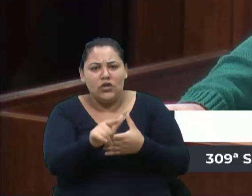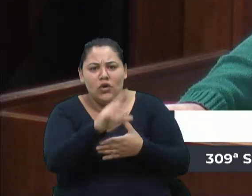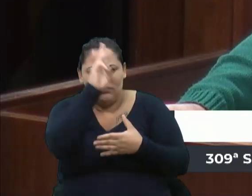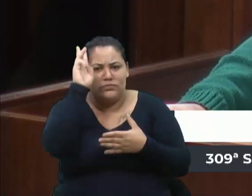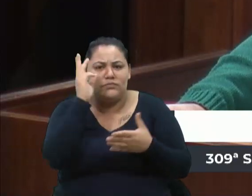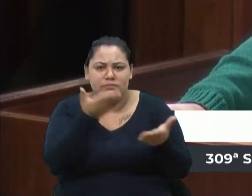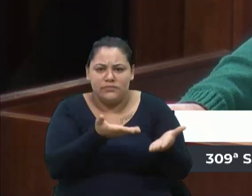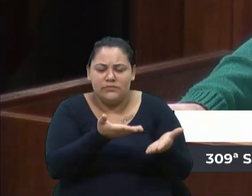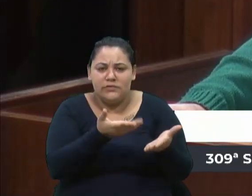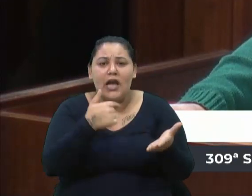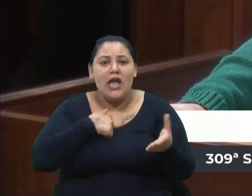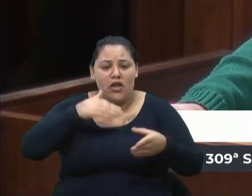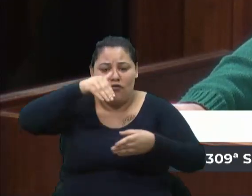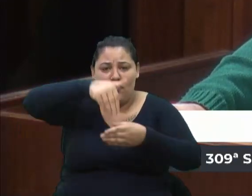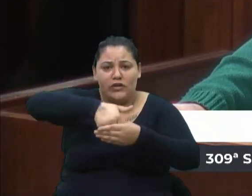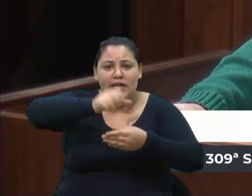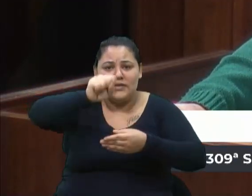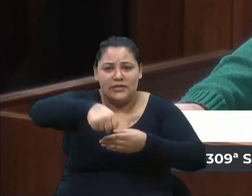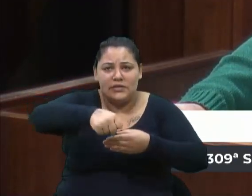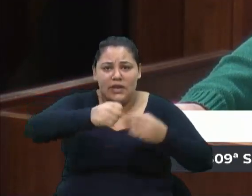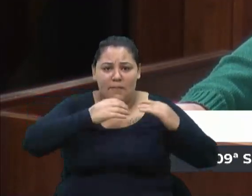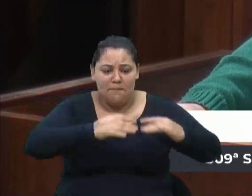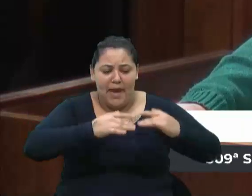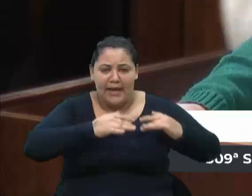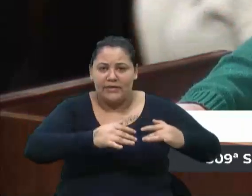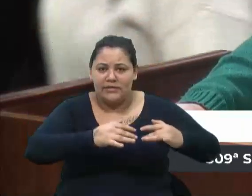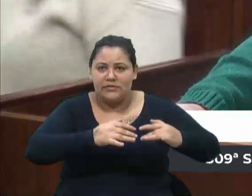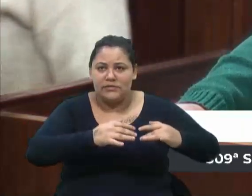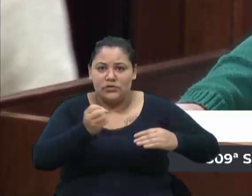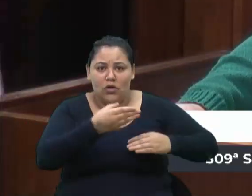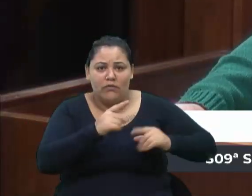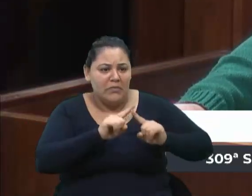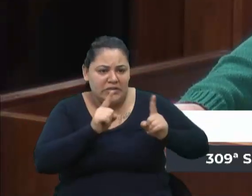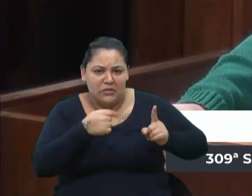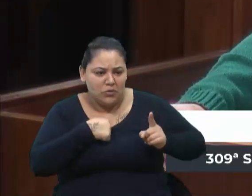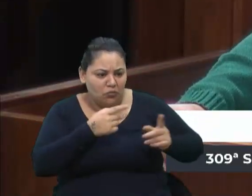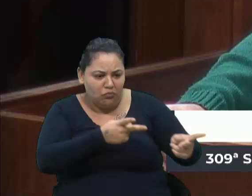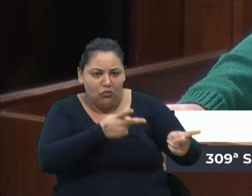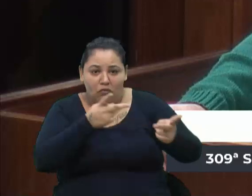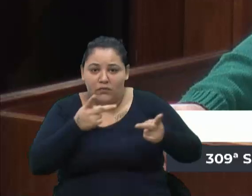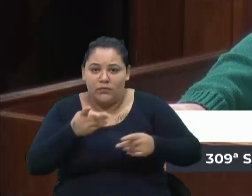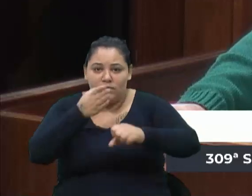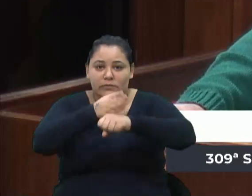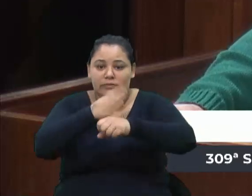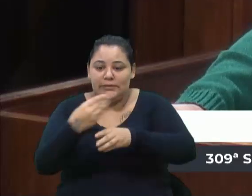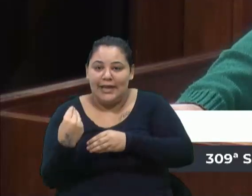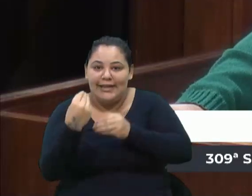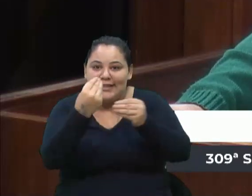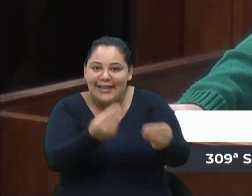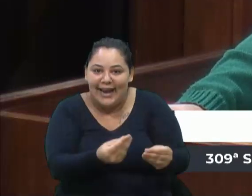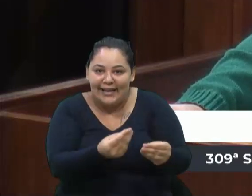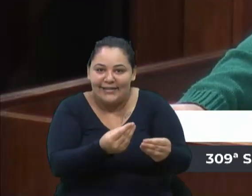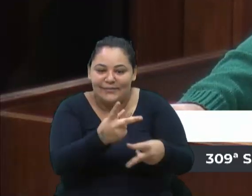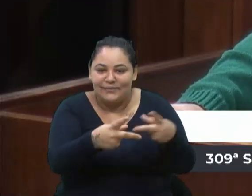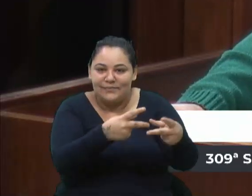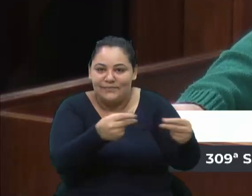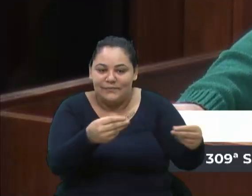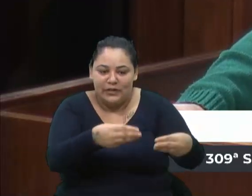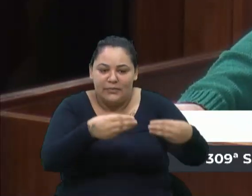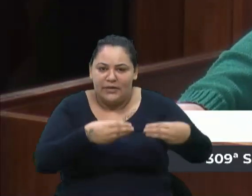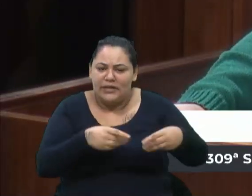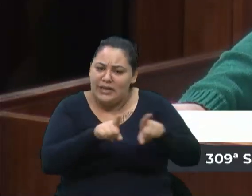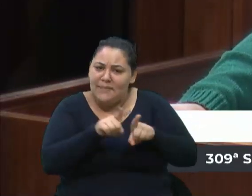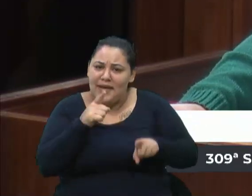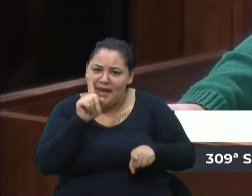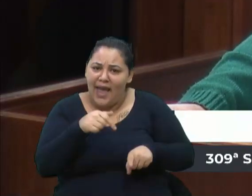eu votei a questão do maquinário mas eu não fui convidado para participar de uma entregas que Possivelmente as famílias então eu quero saber